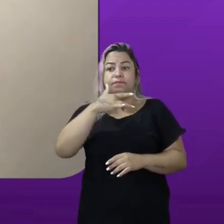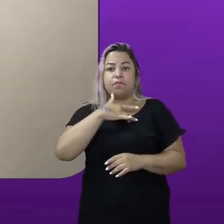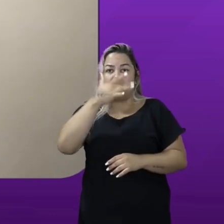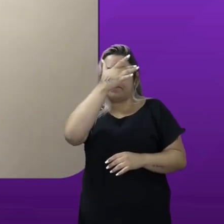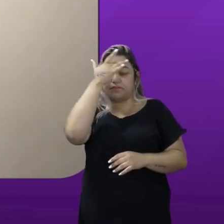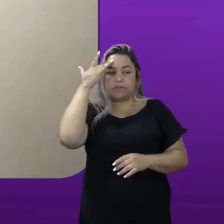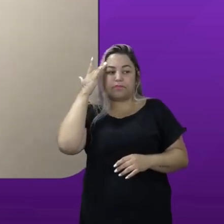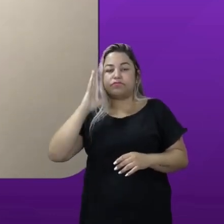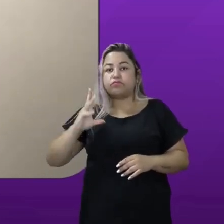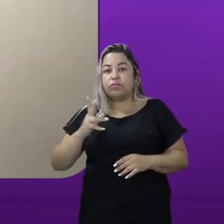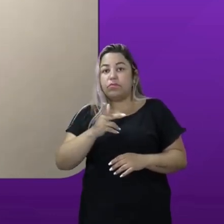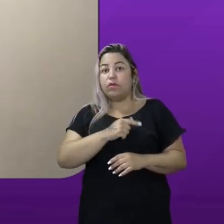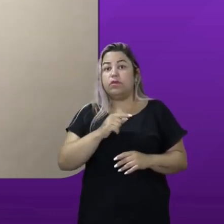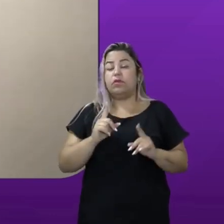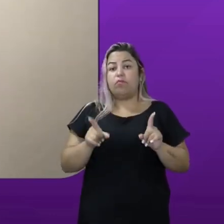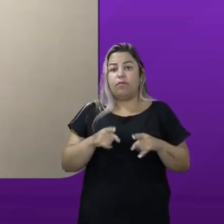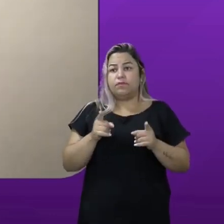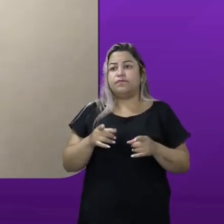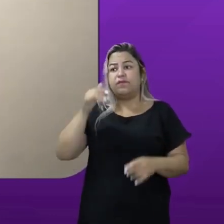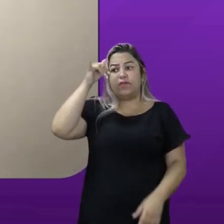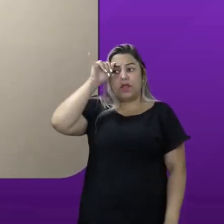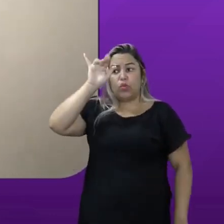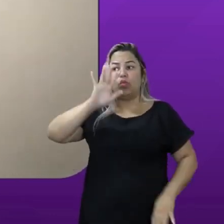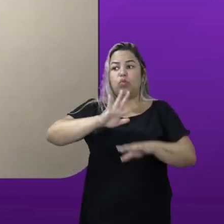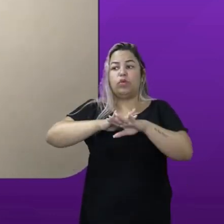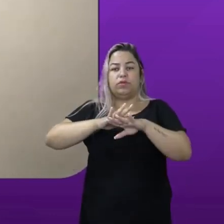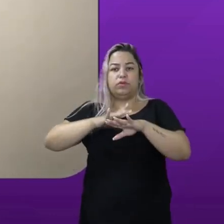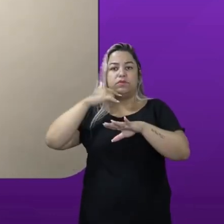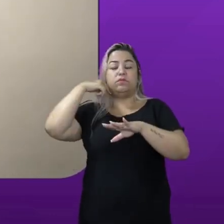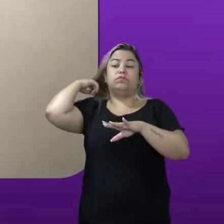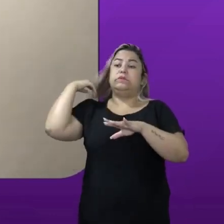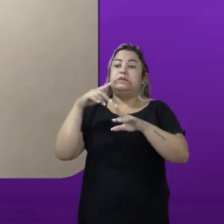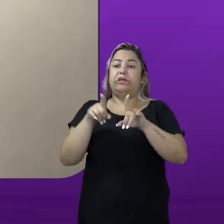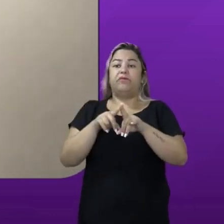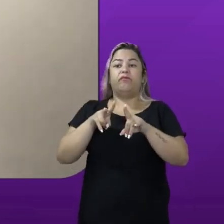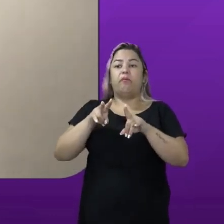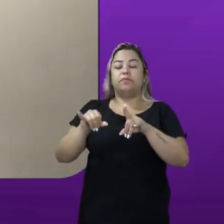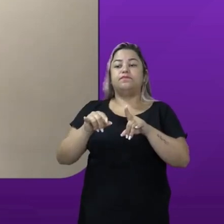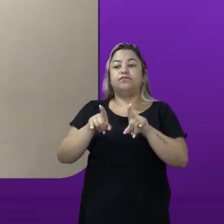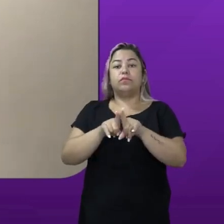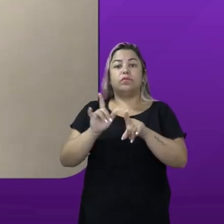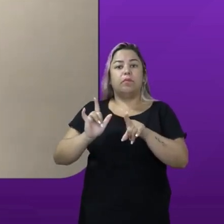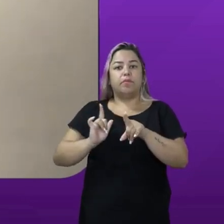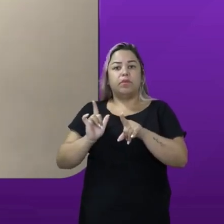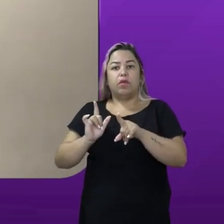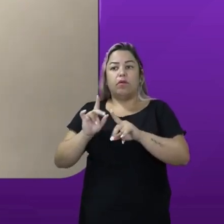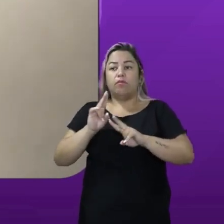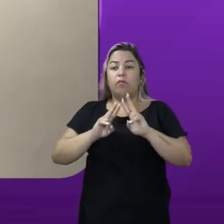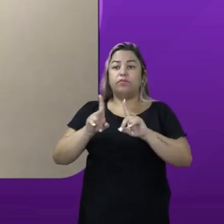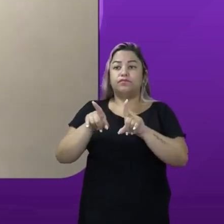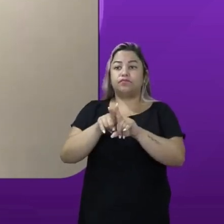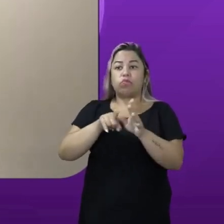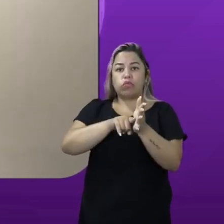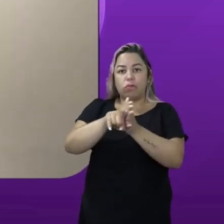trans e travestis evita suicídio, evita doenças muito, muito, digamos que precoces, né? A hormonização, se ela é acompanhada pelo serviço de